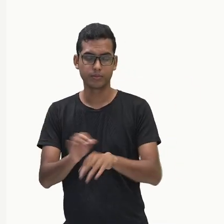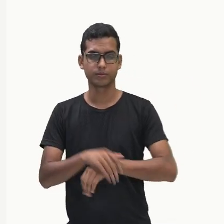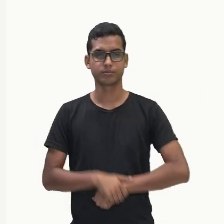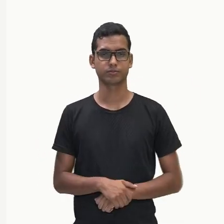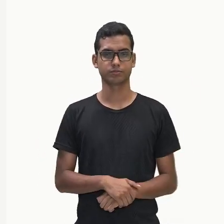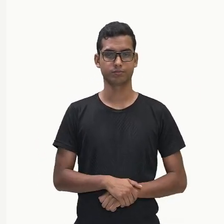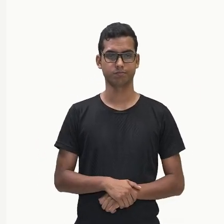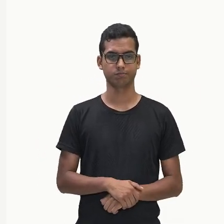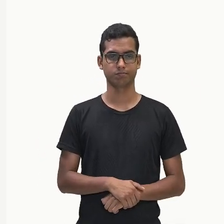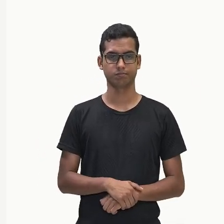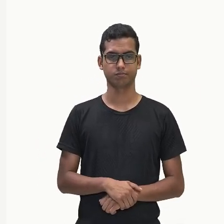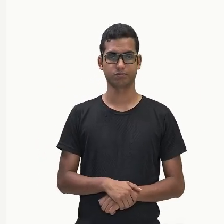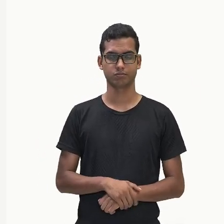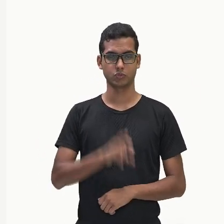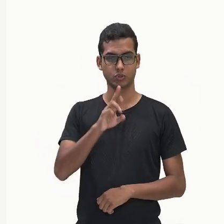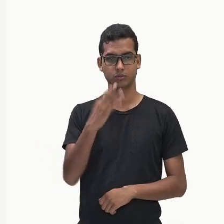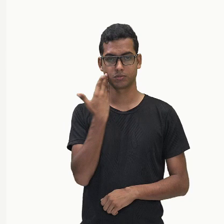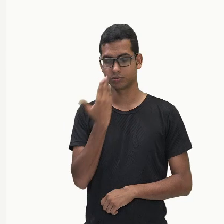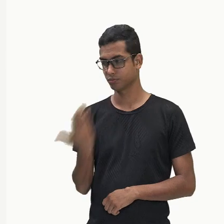solução